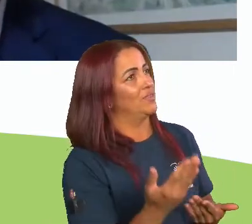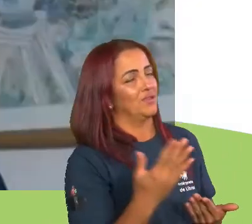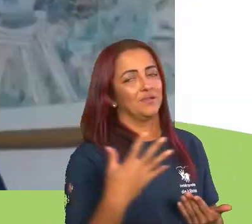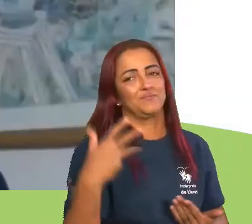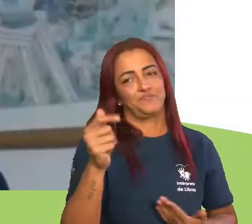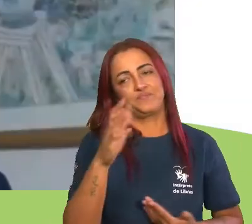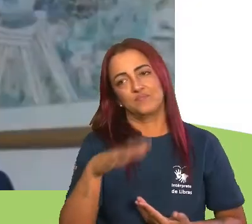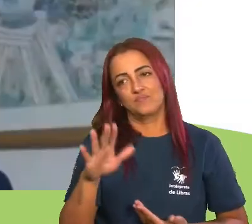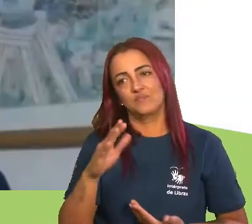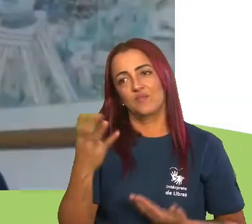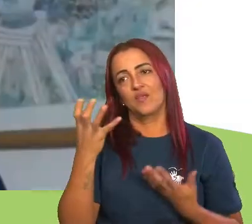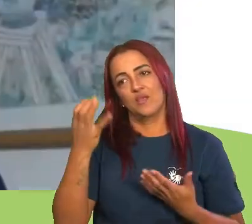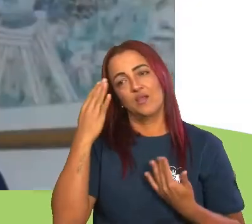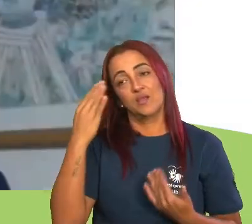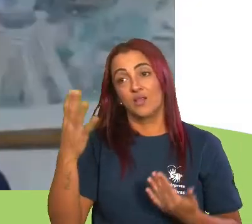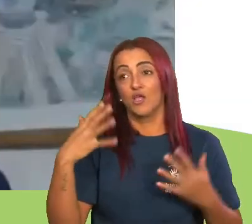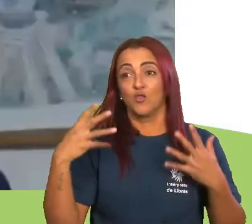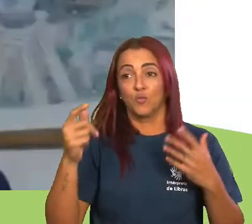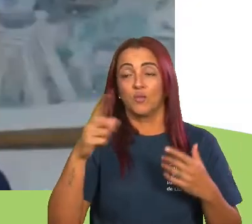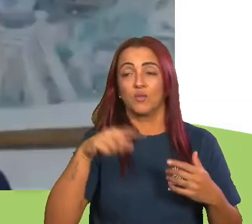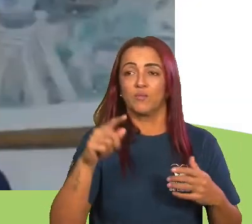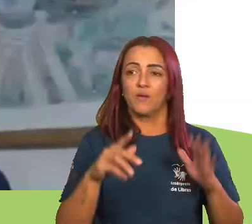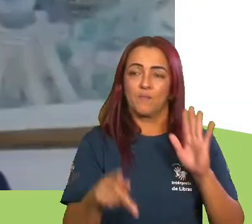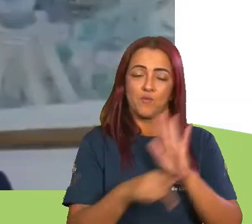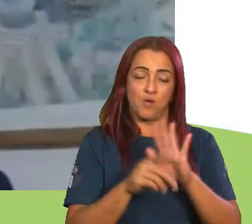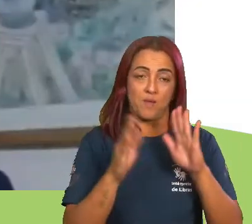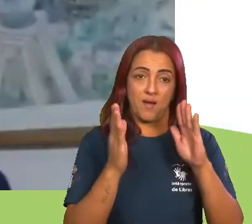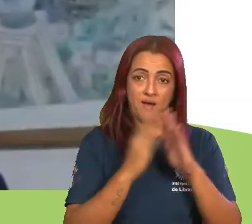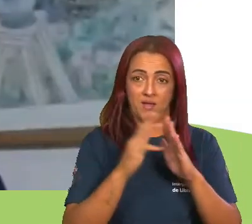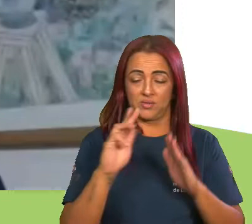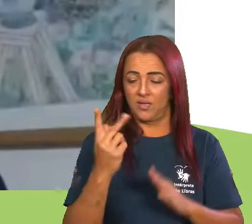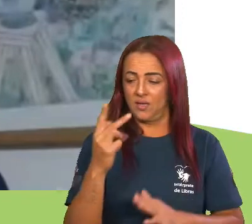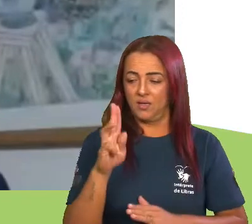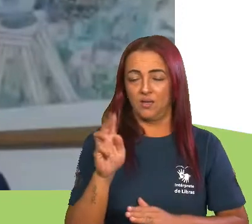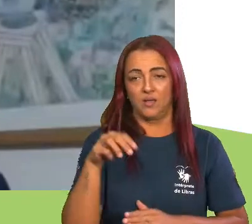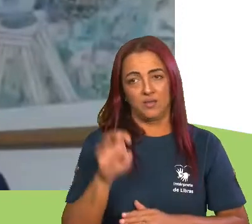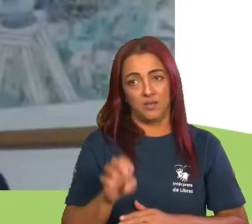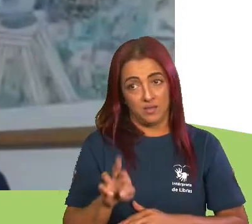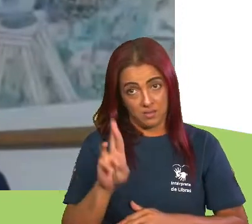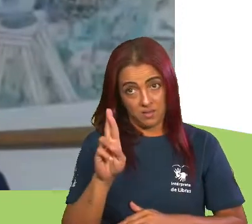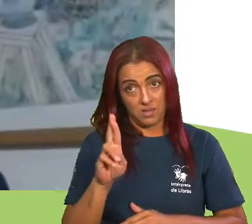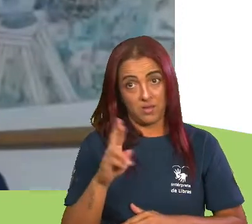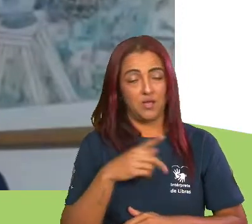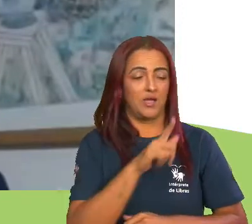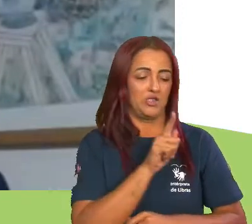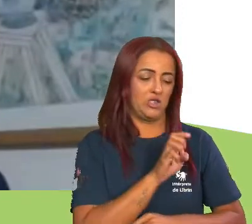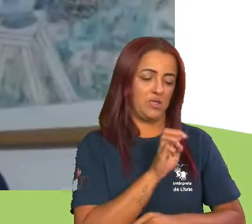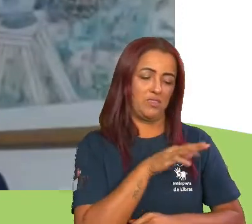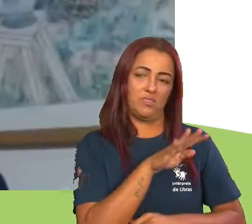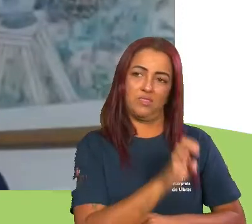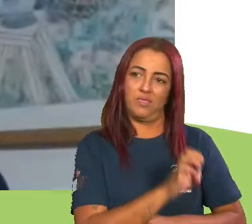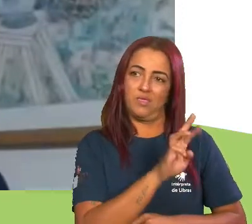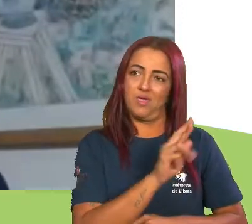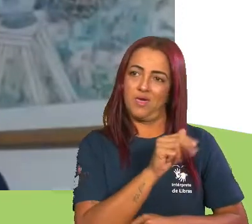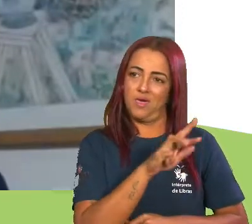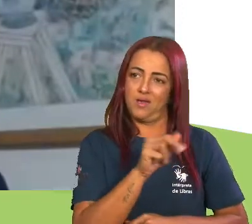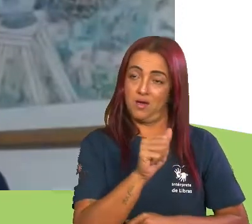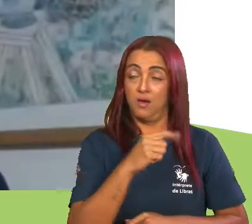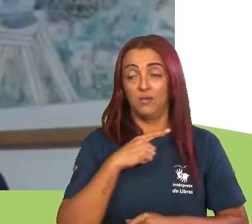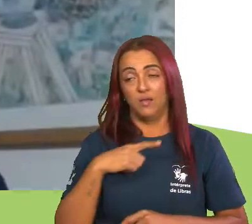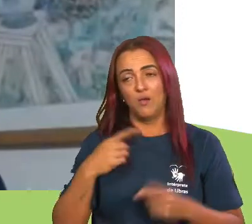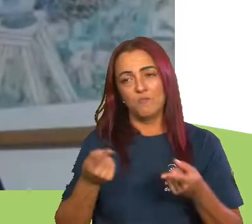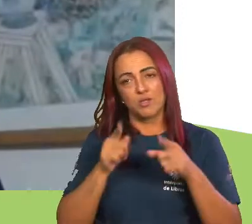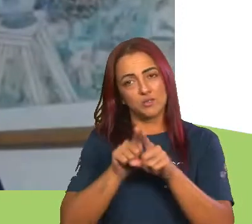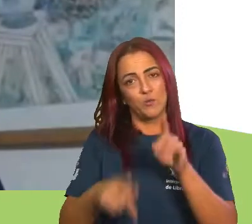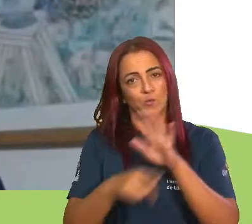Muito obrigado. Também queria agradecer o pessoal da Casa Hunter, da Febra Raras, por toda a parceria aqui nesse trabalho de